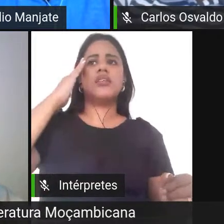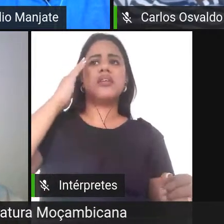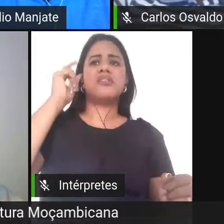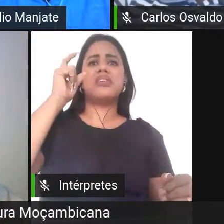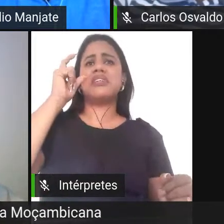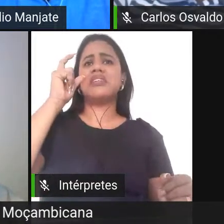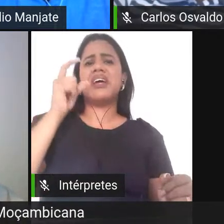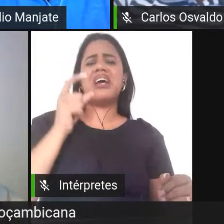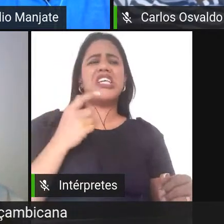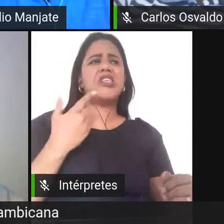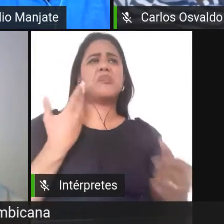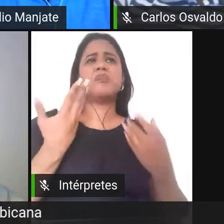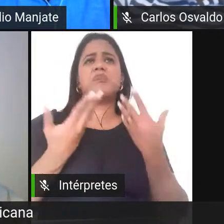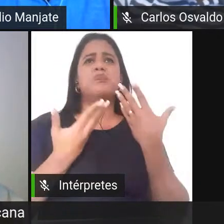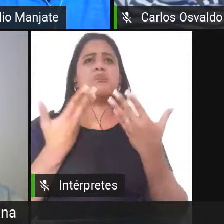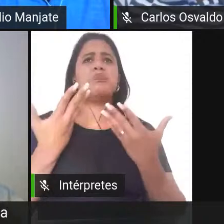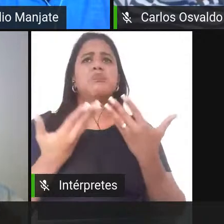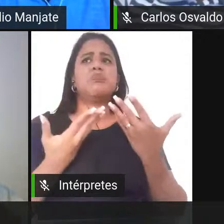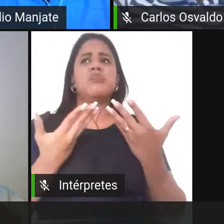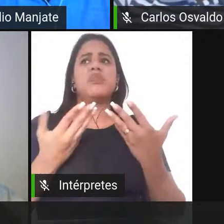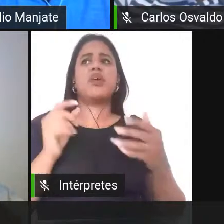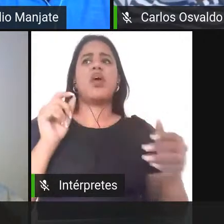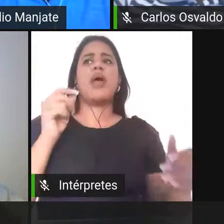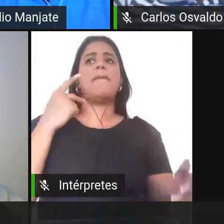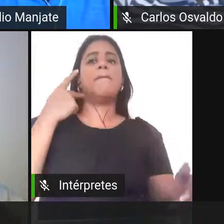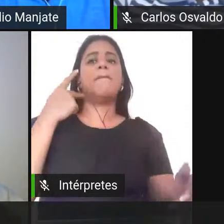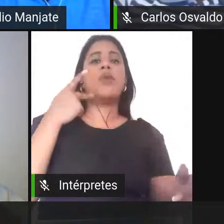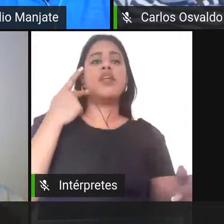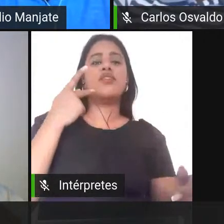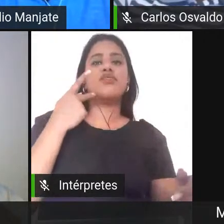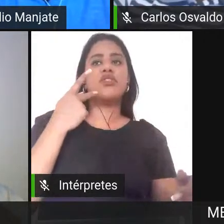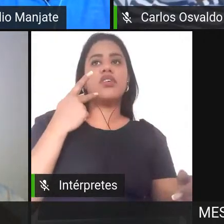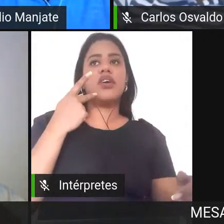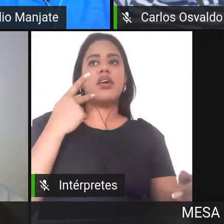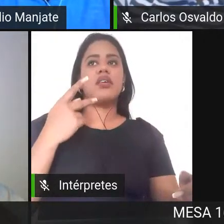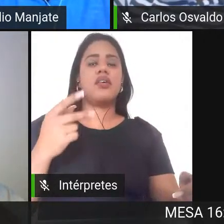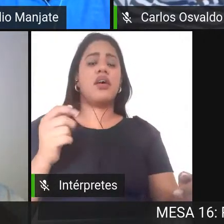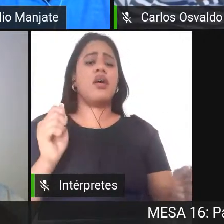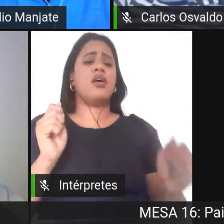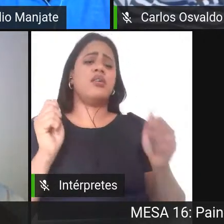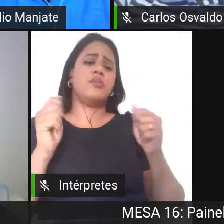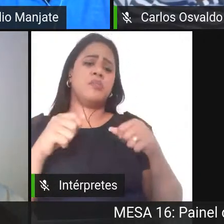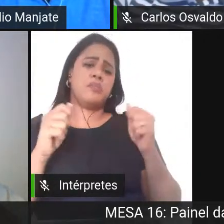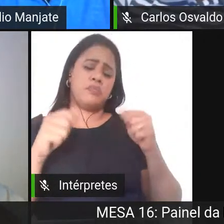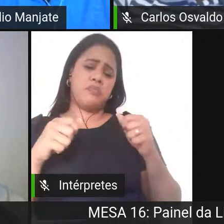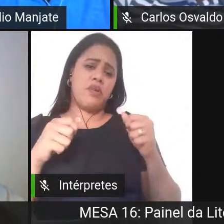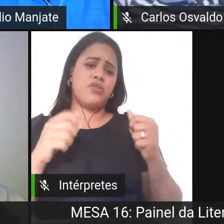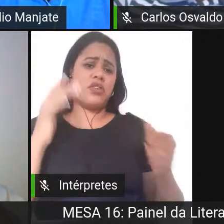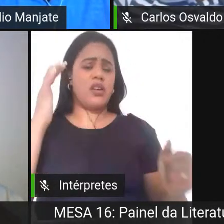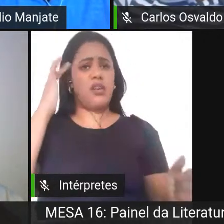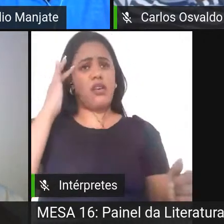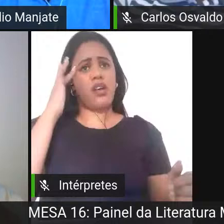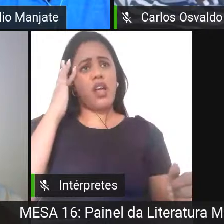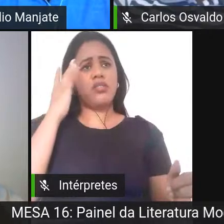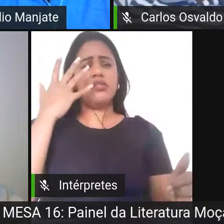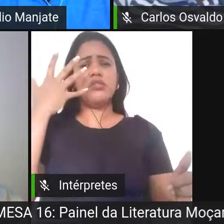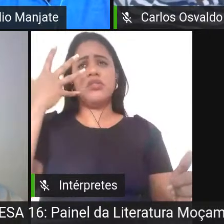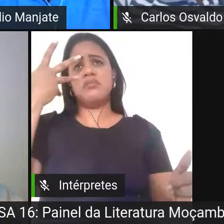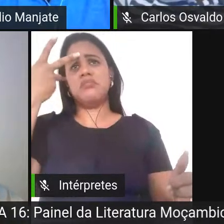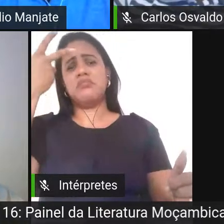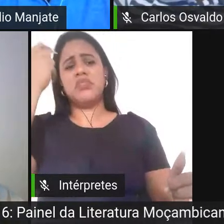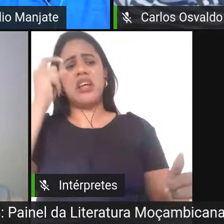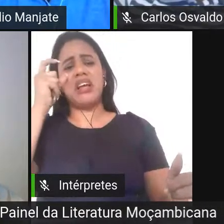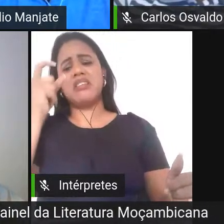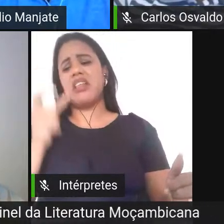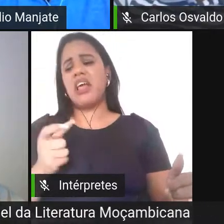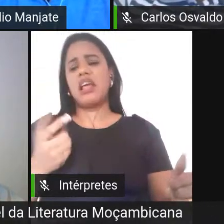política. E acho que isso também pode ser questionado. Não será esse desencanto, esse desinteresse também um ato político? Isso não diz